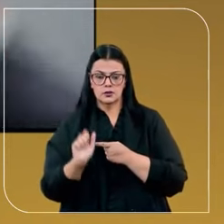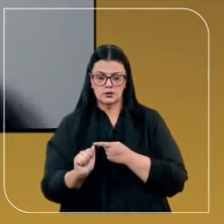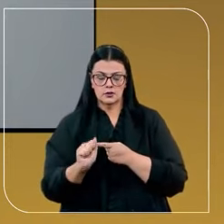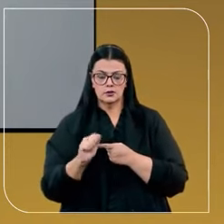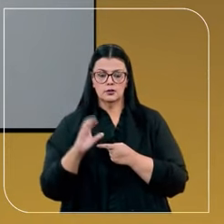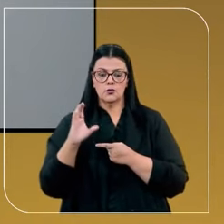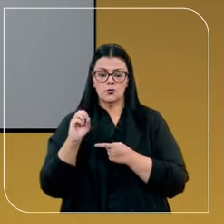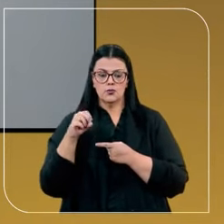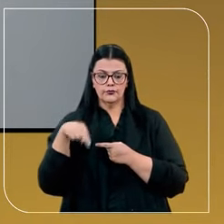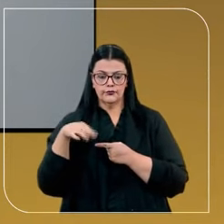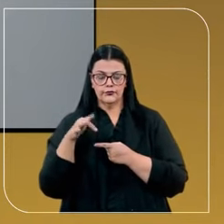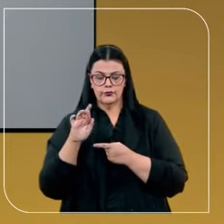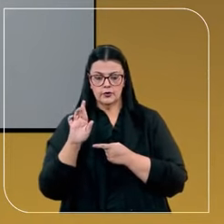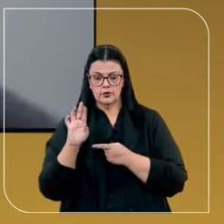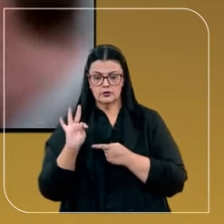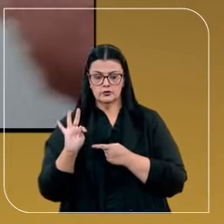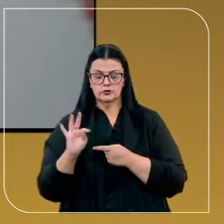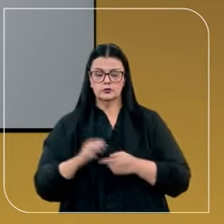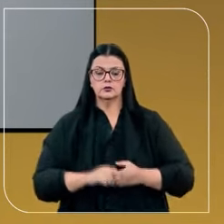Conforte.